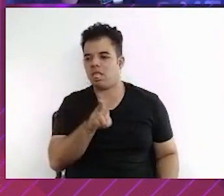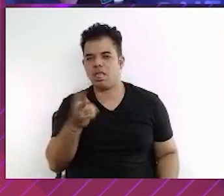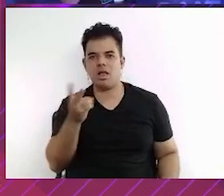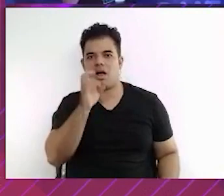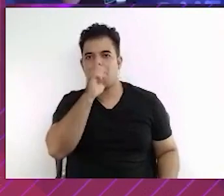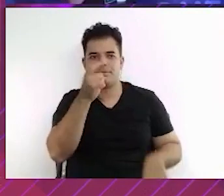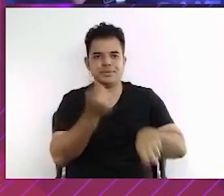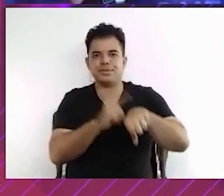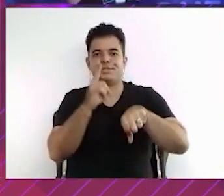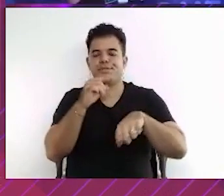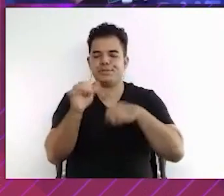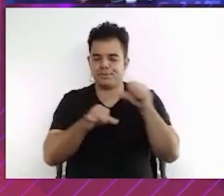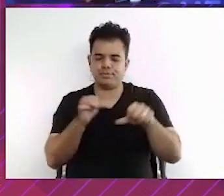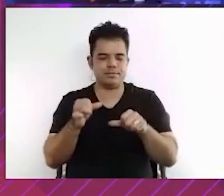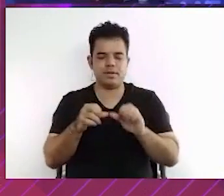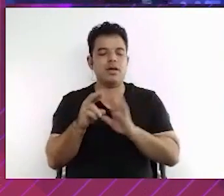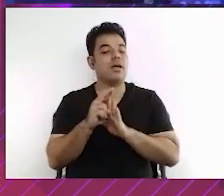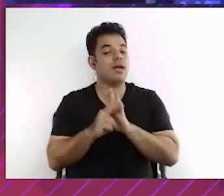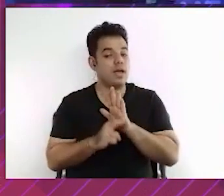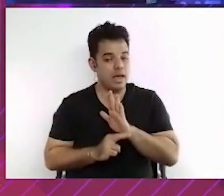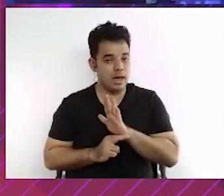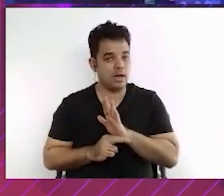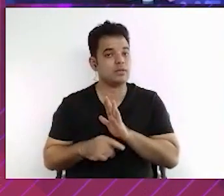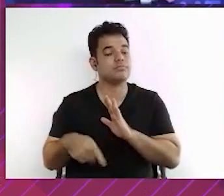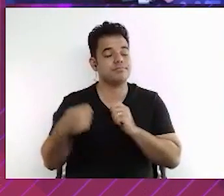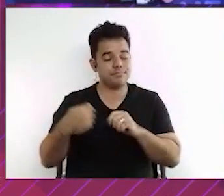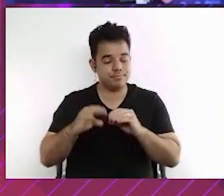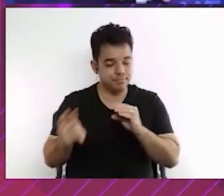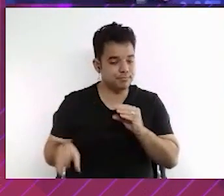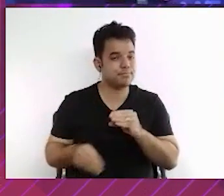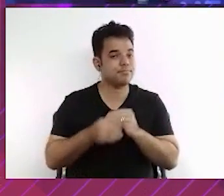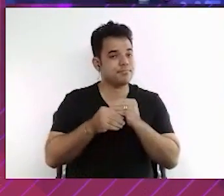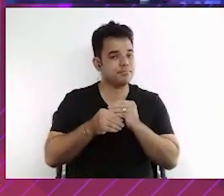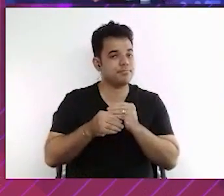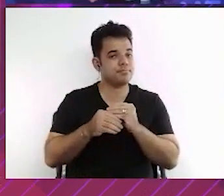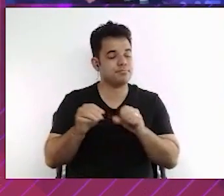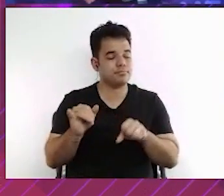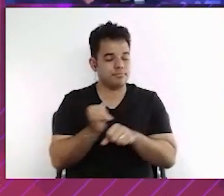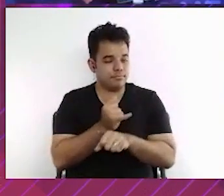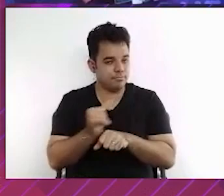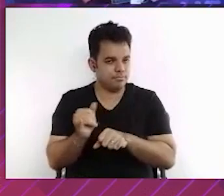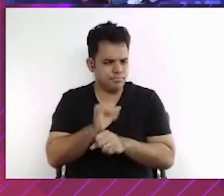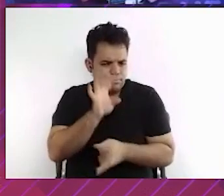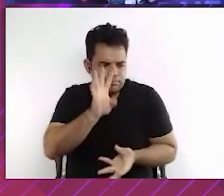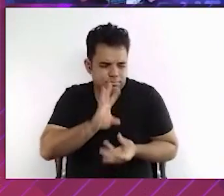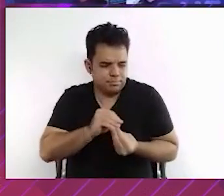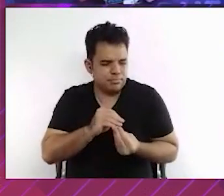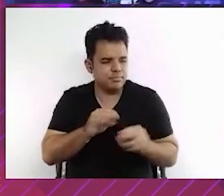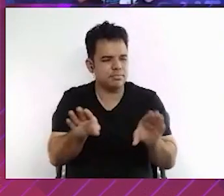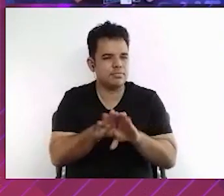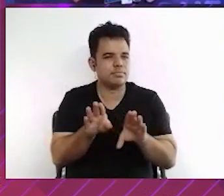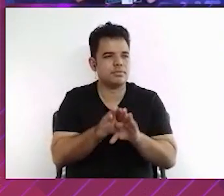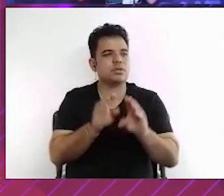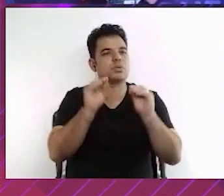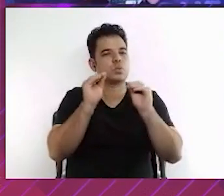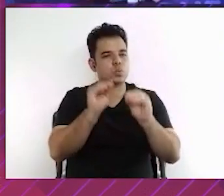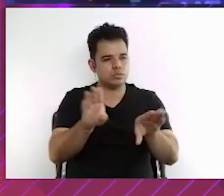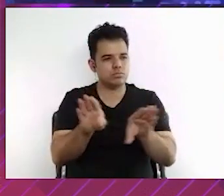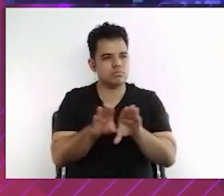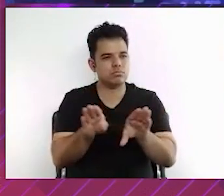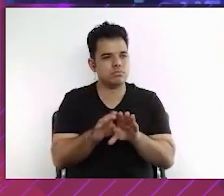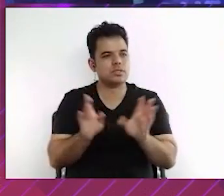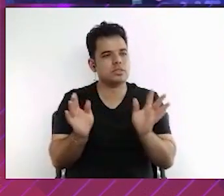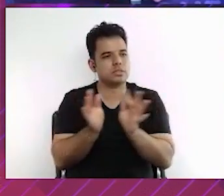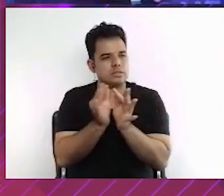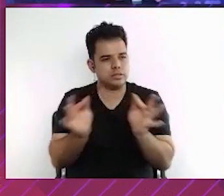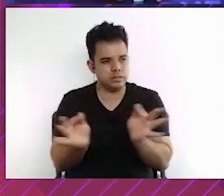regras políticas que você precisa incorporar no seu otimizador. Aí eu coloquei o otimizador aqui de um jeito bem simples